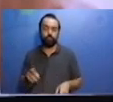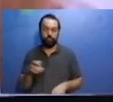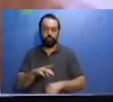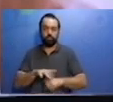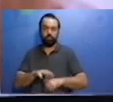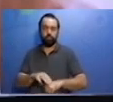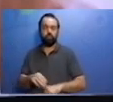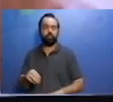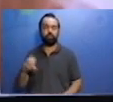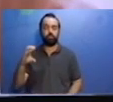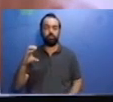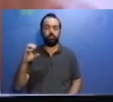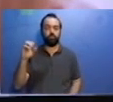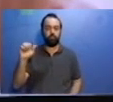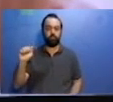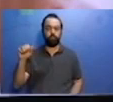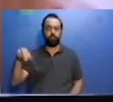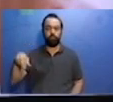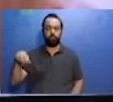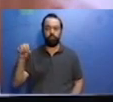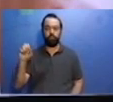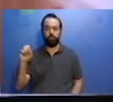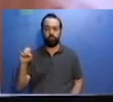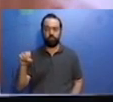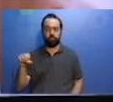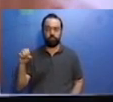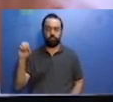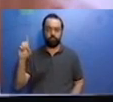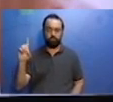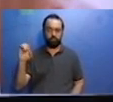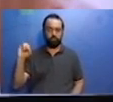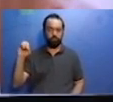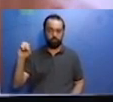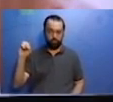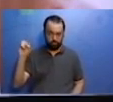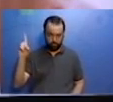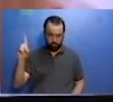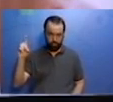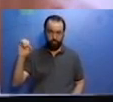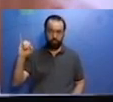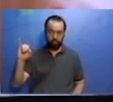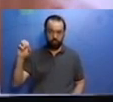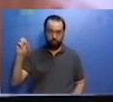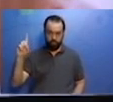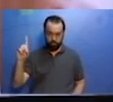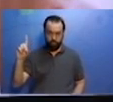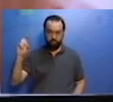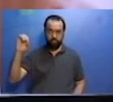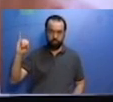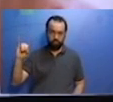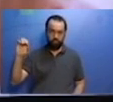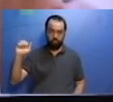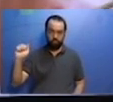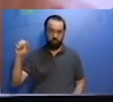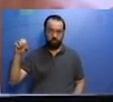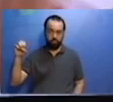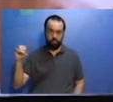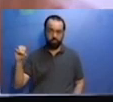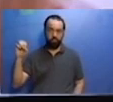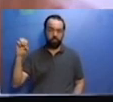a candidíase, que pode apresentar uma infecção na língua, onde a língua fica com essa coloração esbranquiçada,